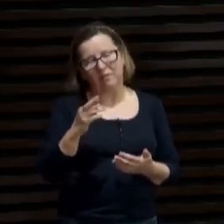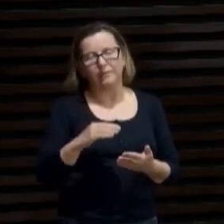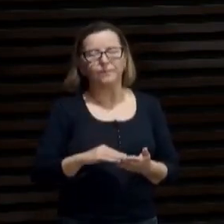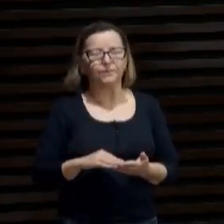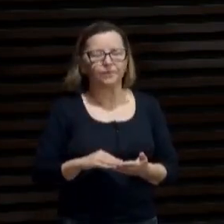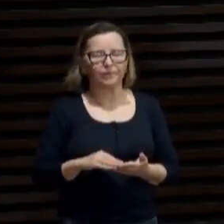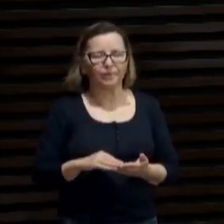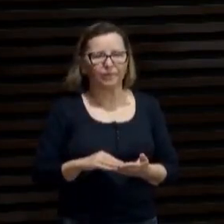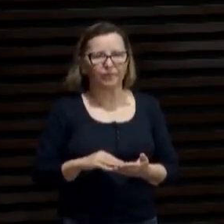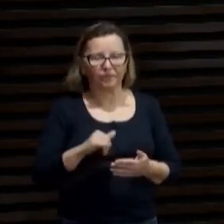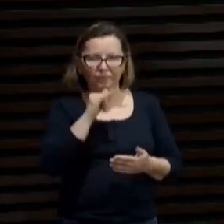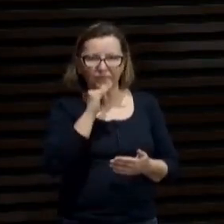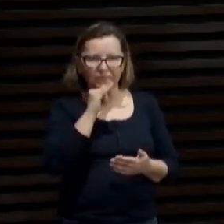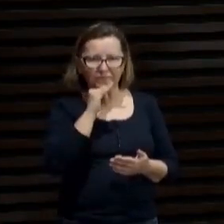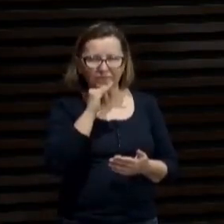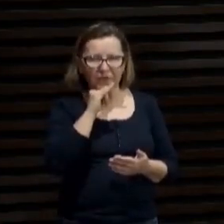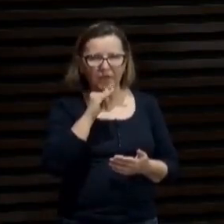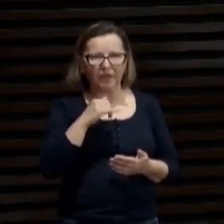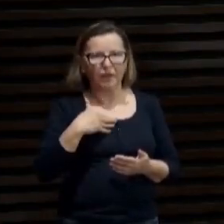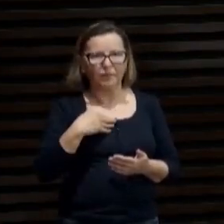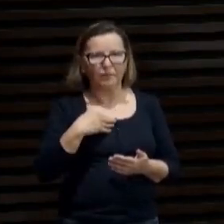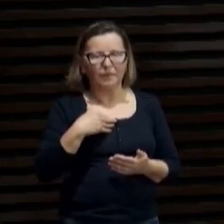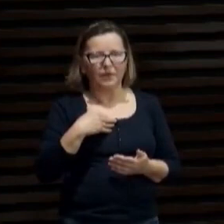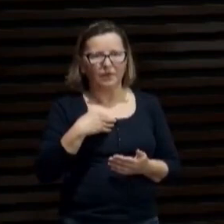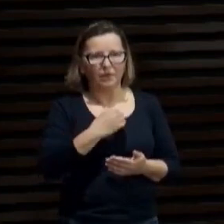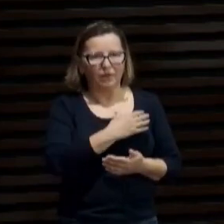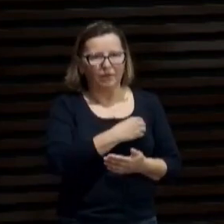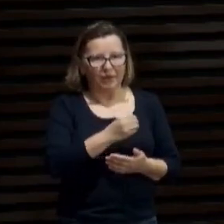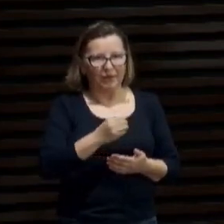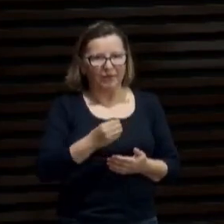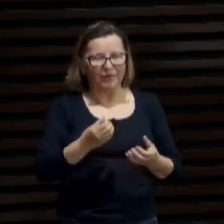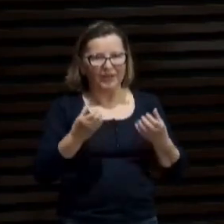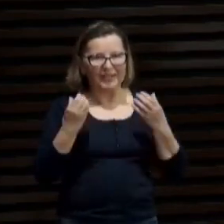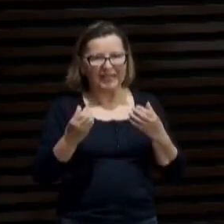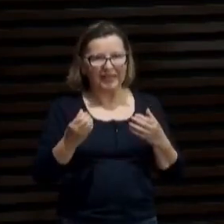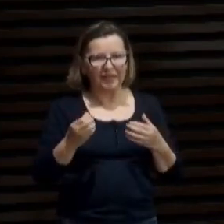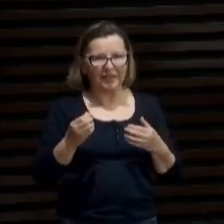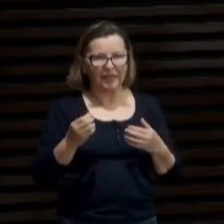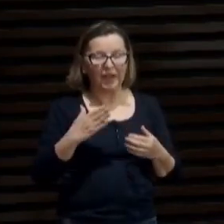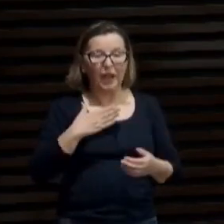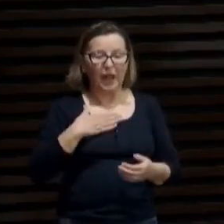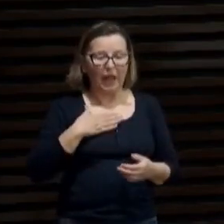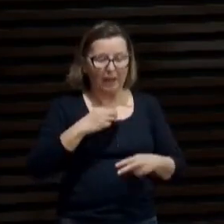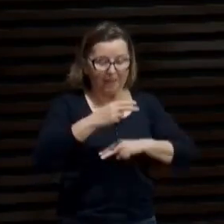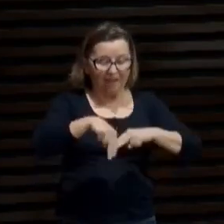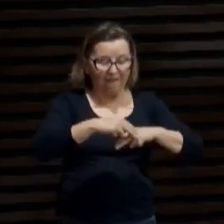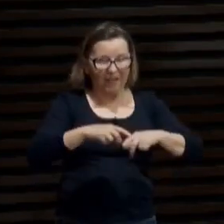quando eu falei com os jovens. Esse dia meu filho pediu para usar minha faca de churrasco. Desse tamanho, afiada. Falei,